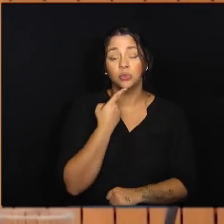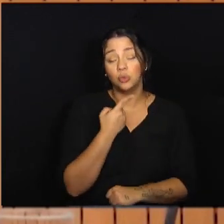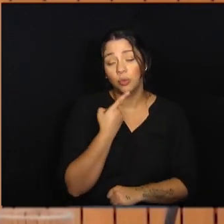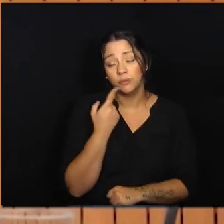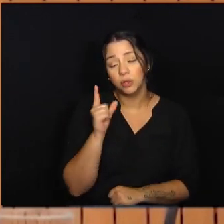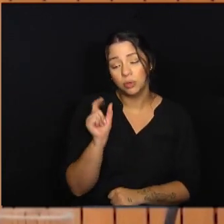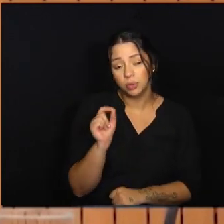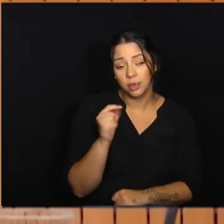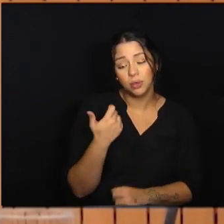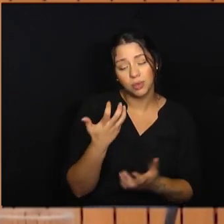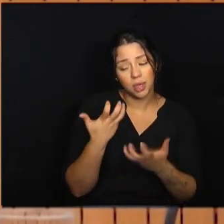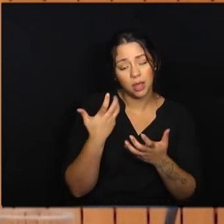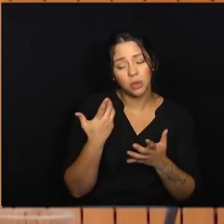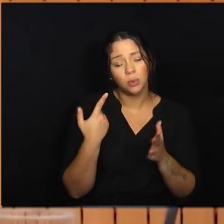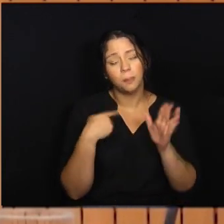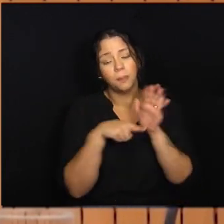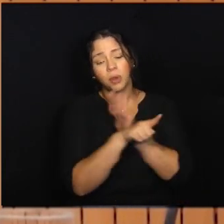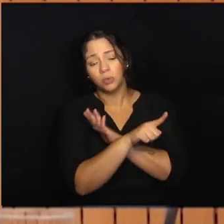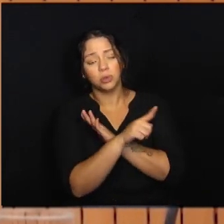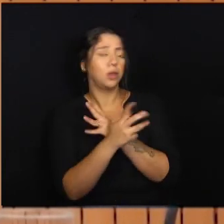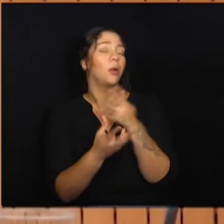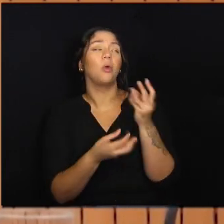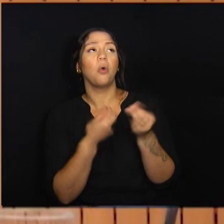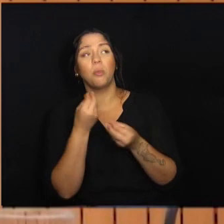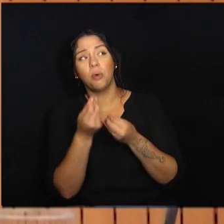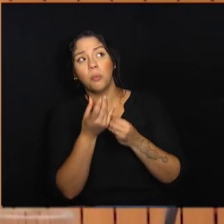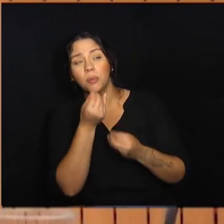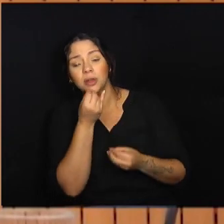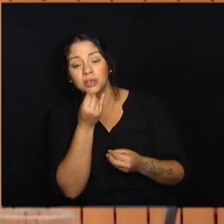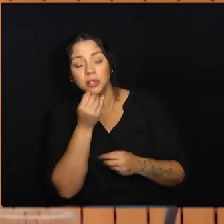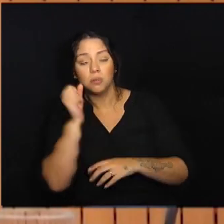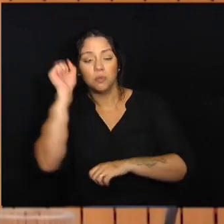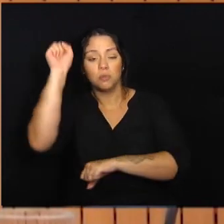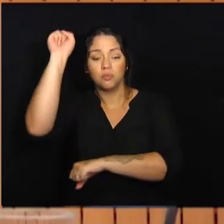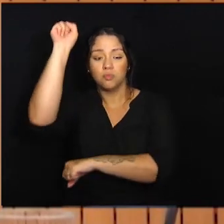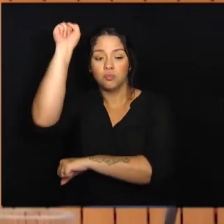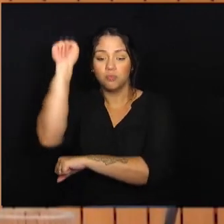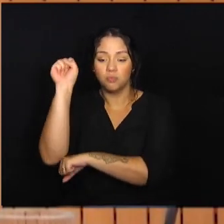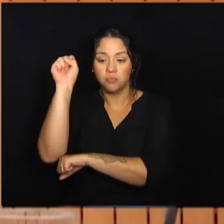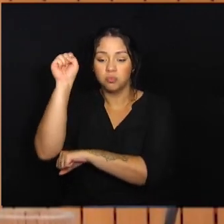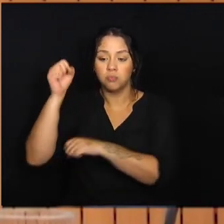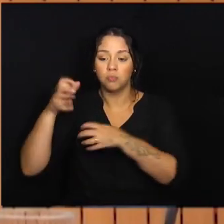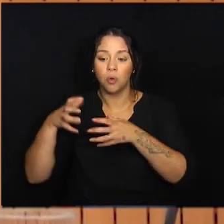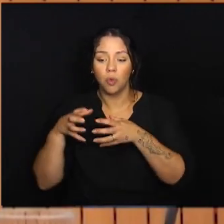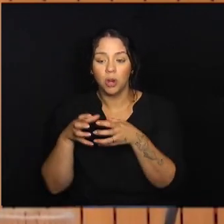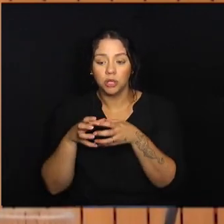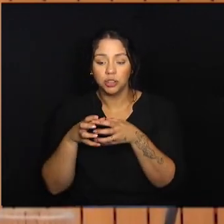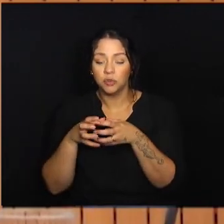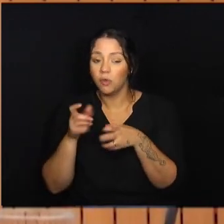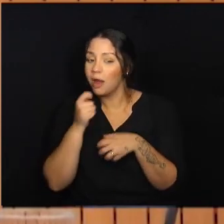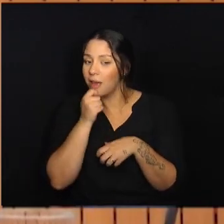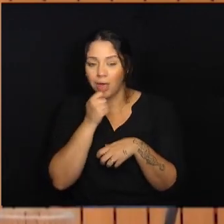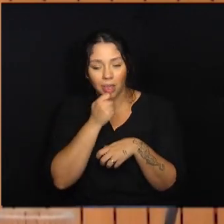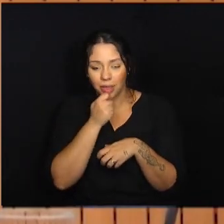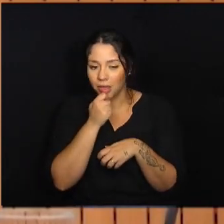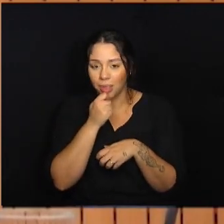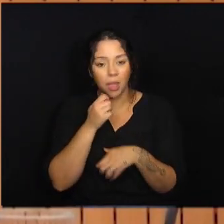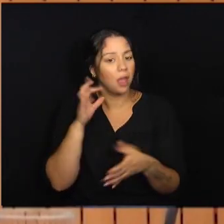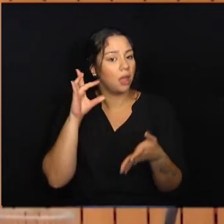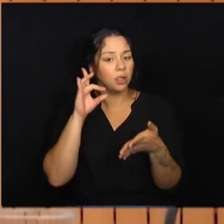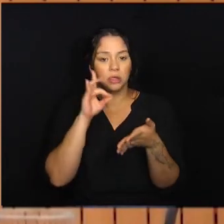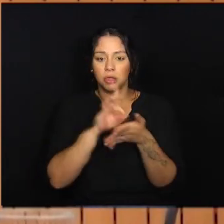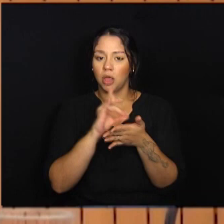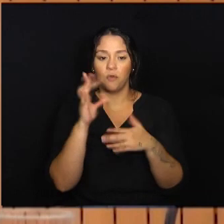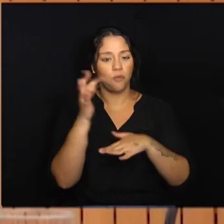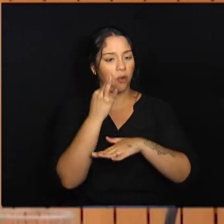queria perguntar como que, por exemplo, alguns coletivos que não estão tão bem formalizados poderiam se inscrever, né,